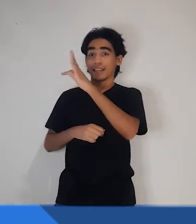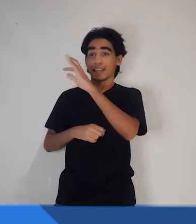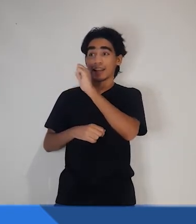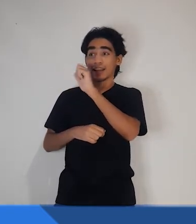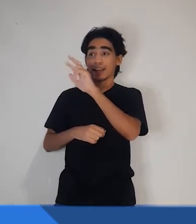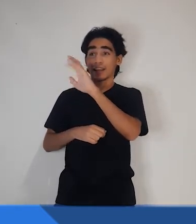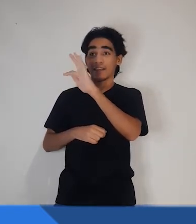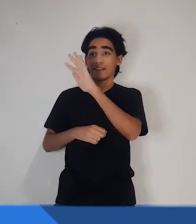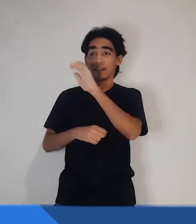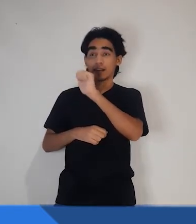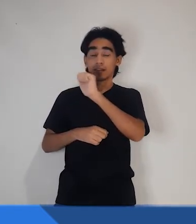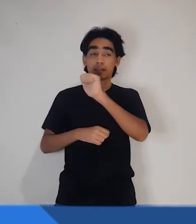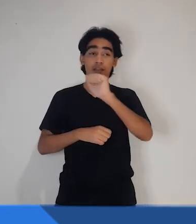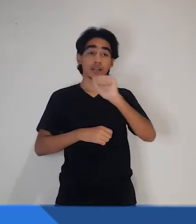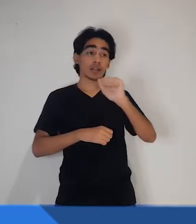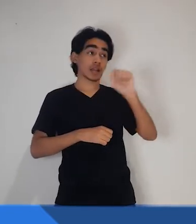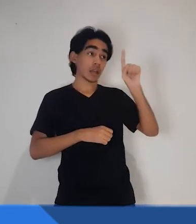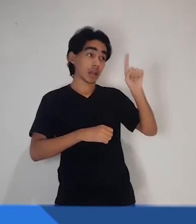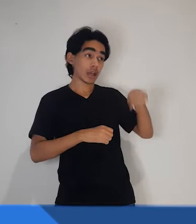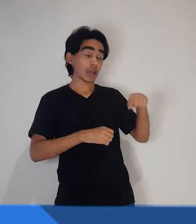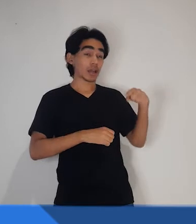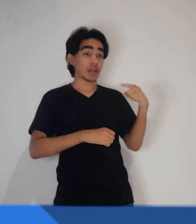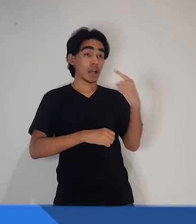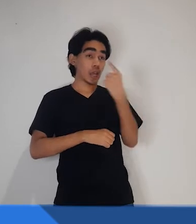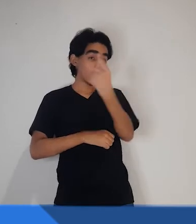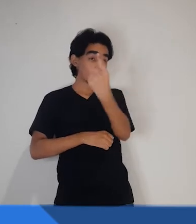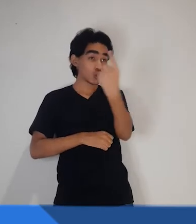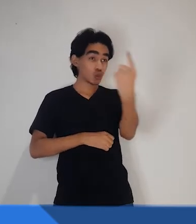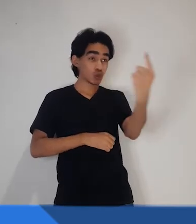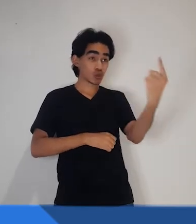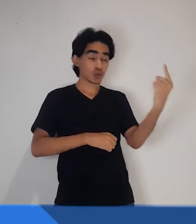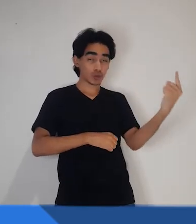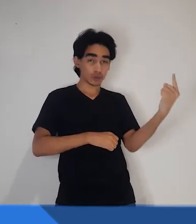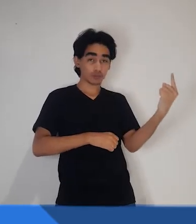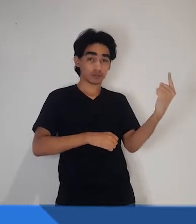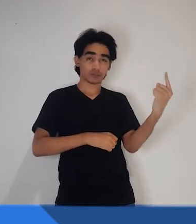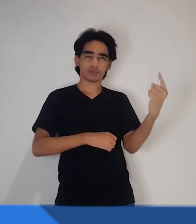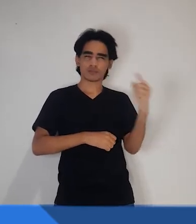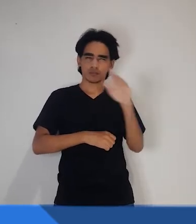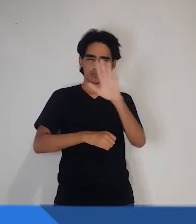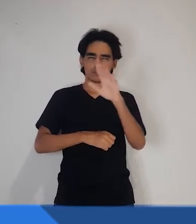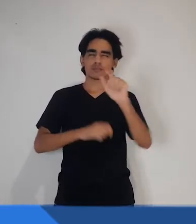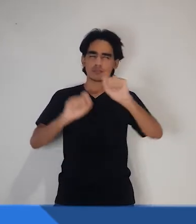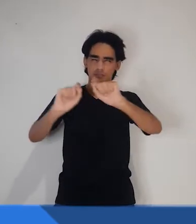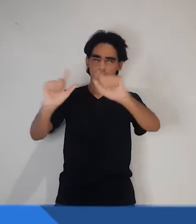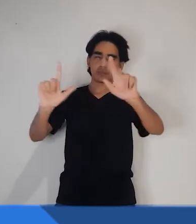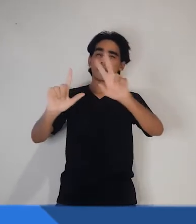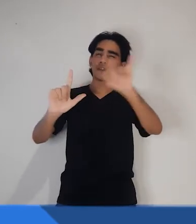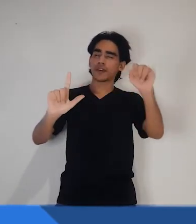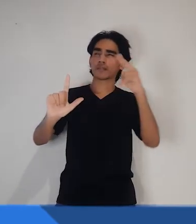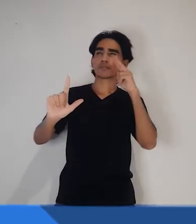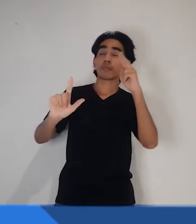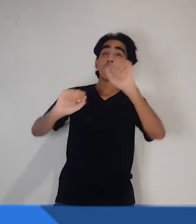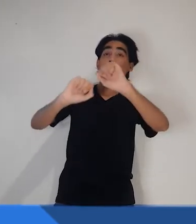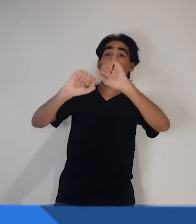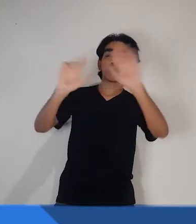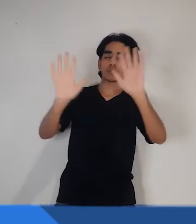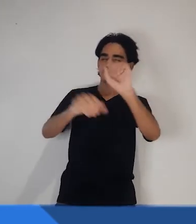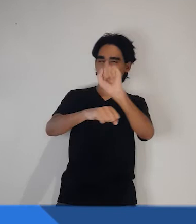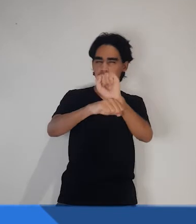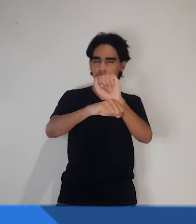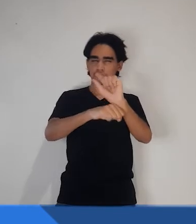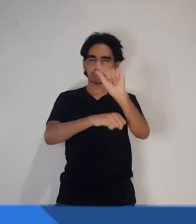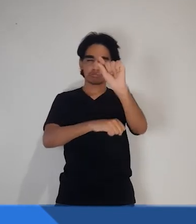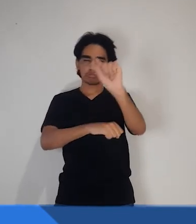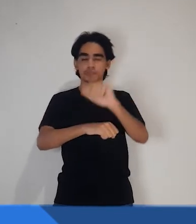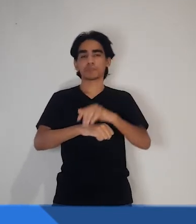individual. Depois, quando eu abrir esse questionário, vocês vão ver que vai fazer muito sentido o que eu estou fazendo agora. Vamos